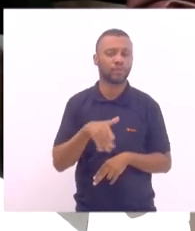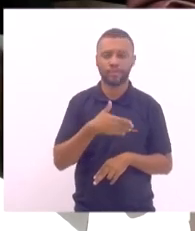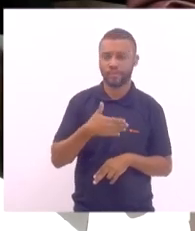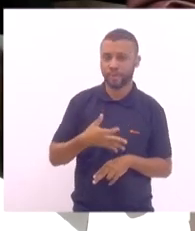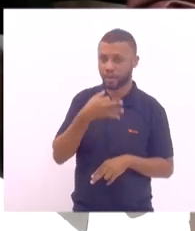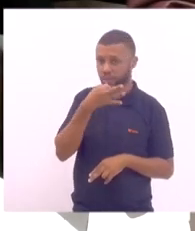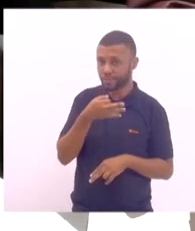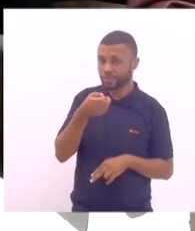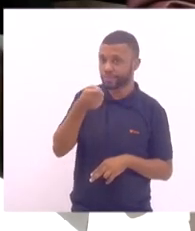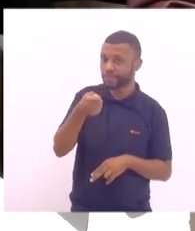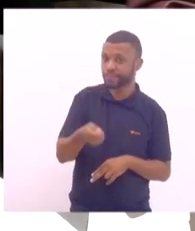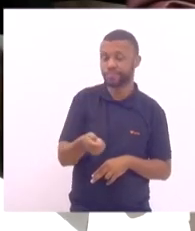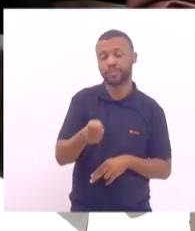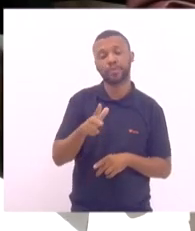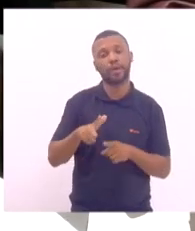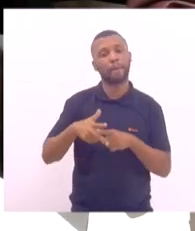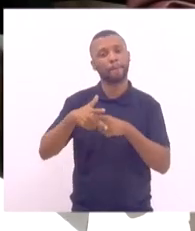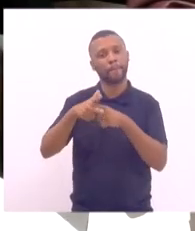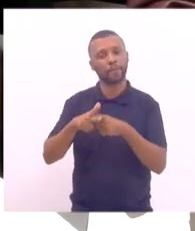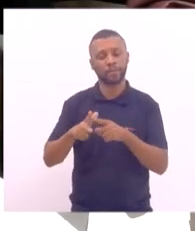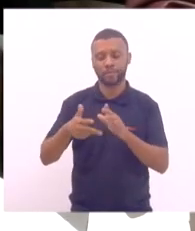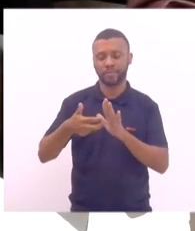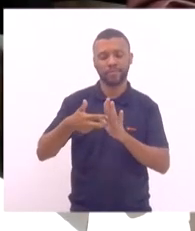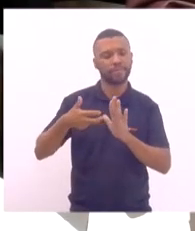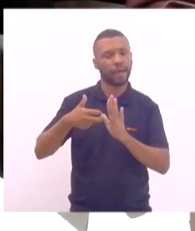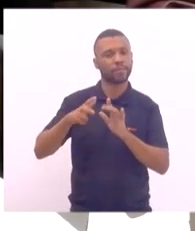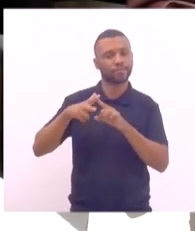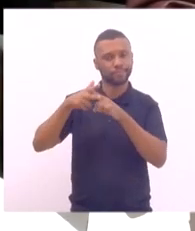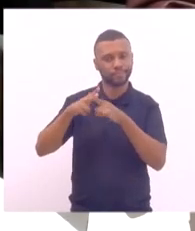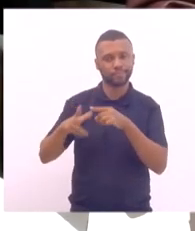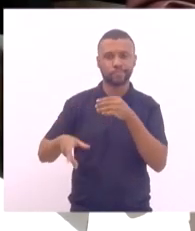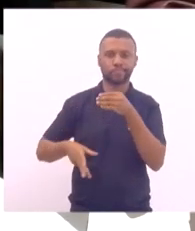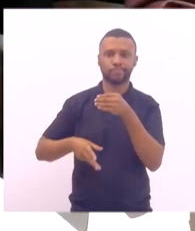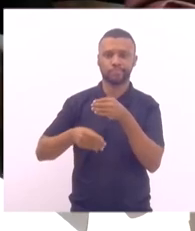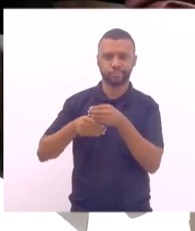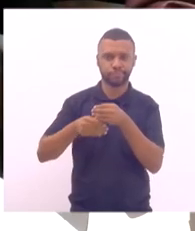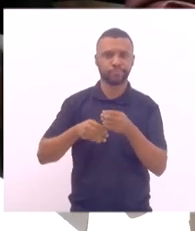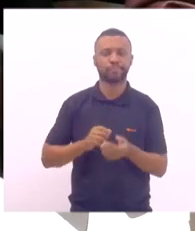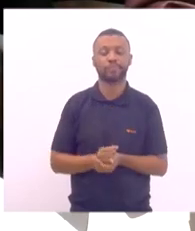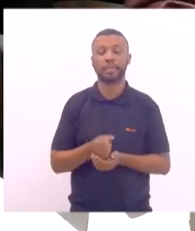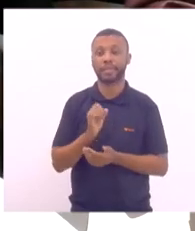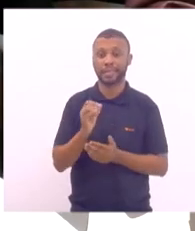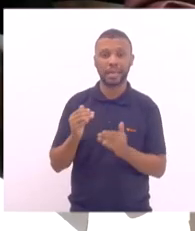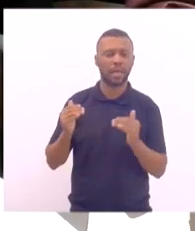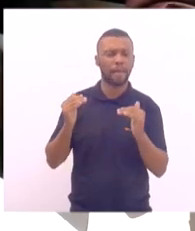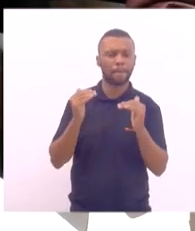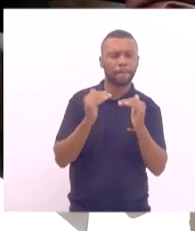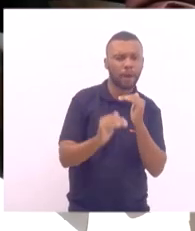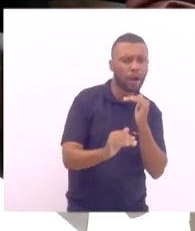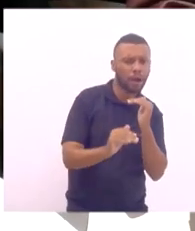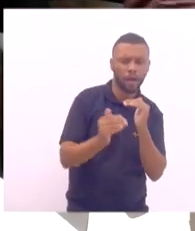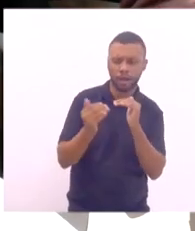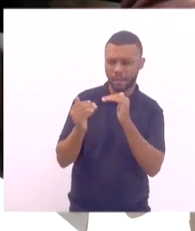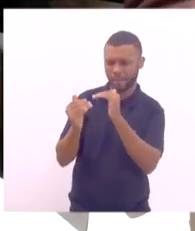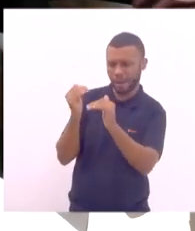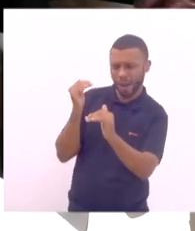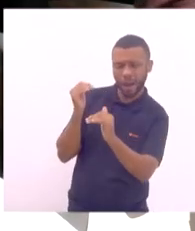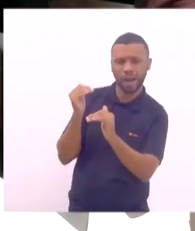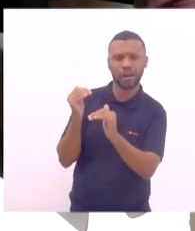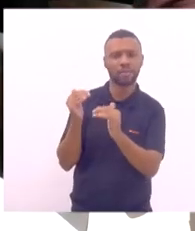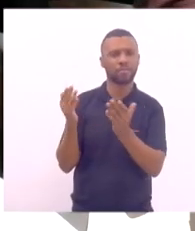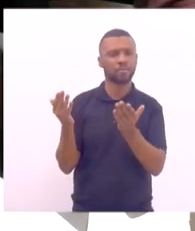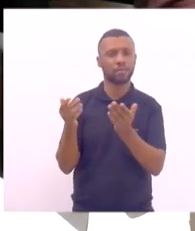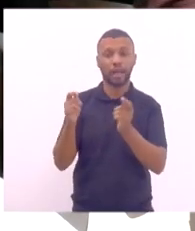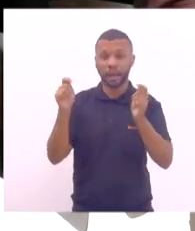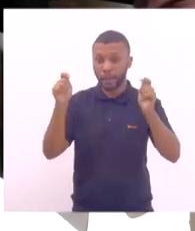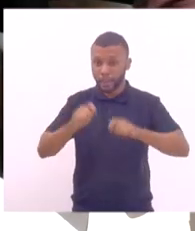de manutenção do veto. Se há discórdia, se a capacidade é nossa, se